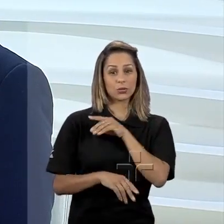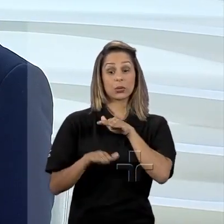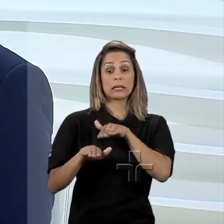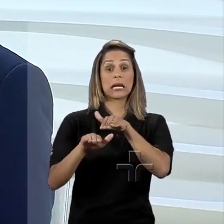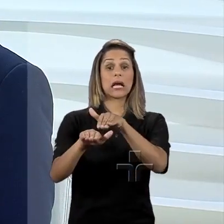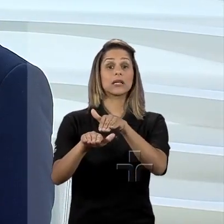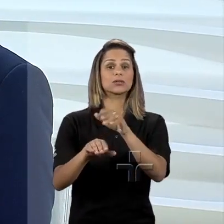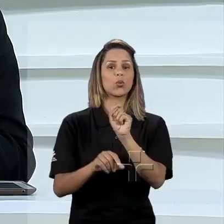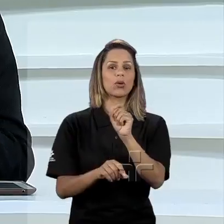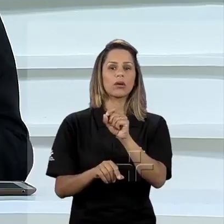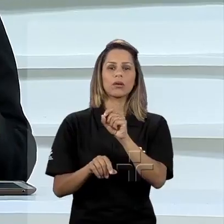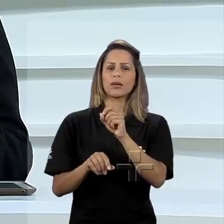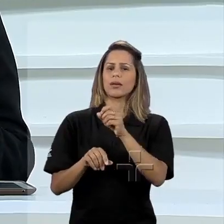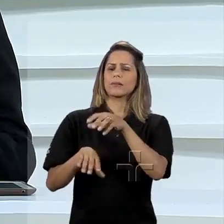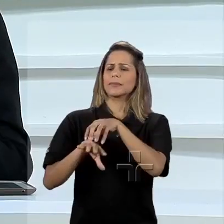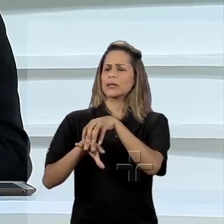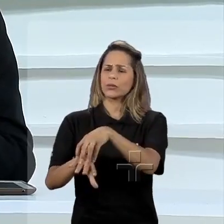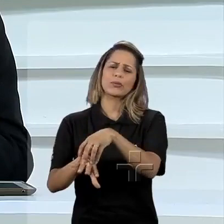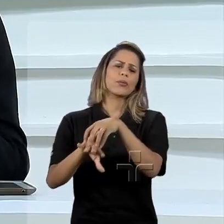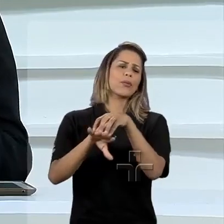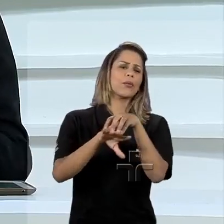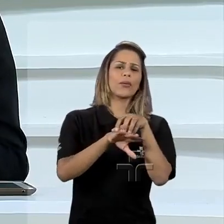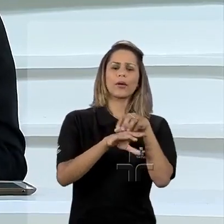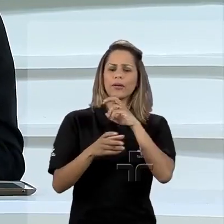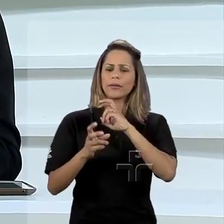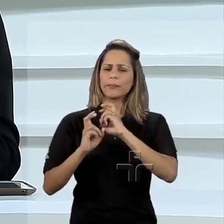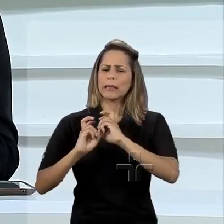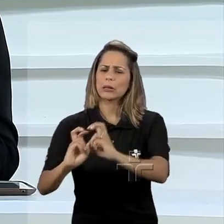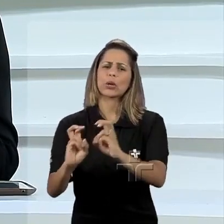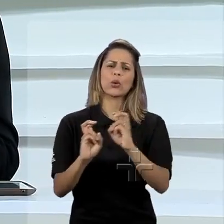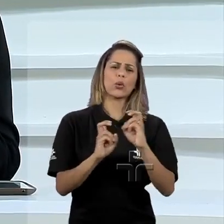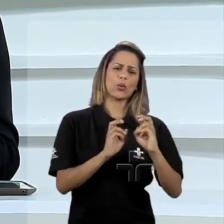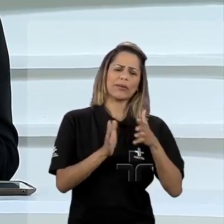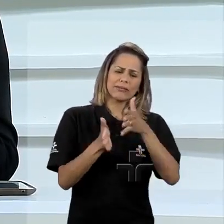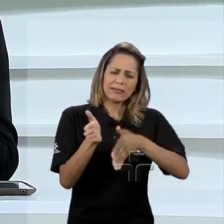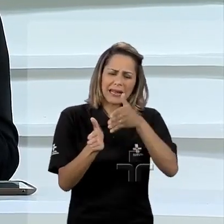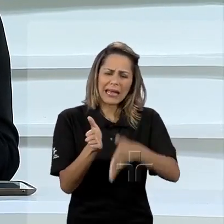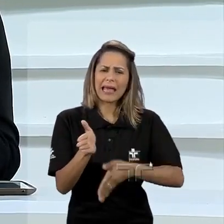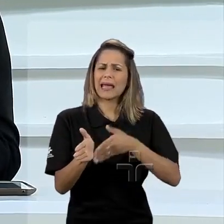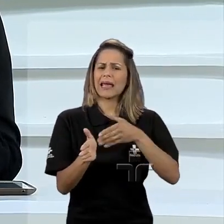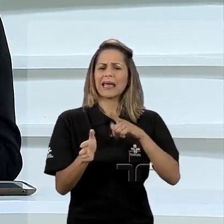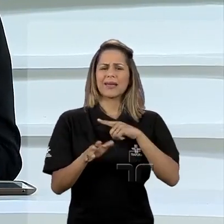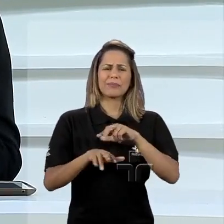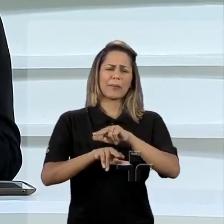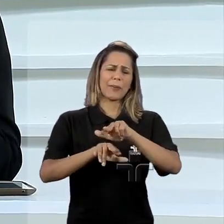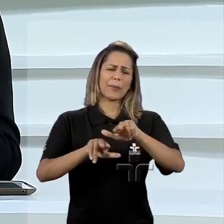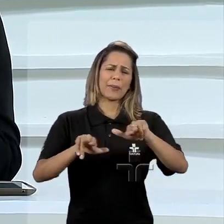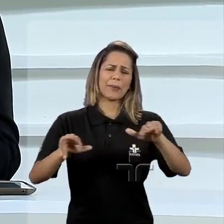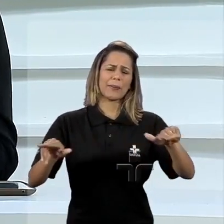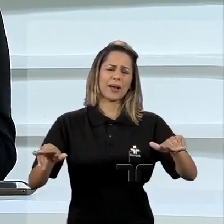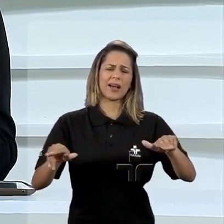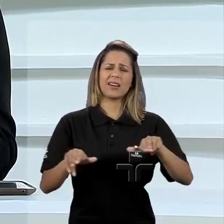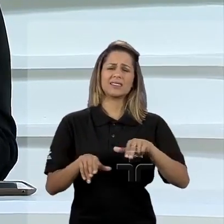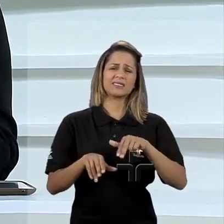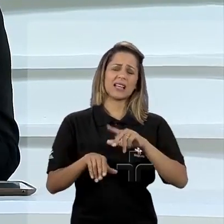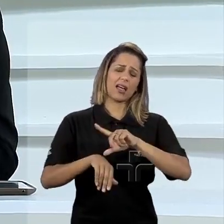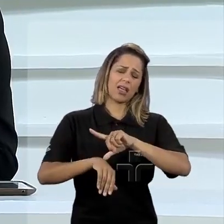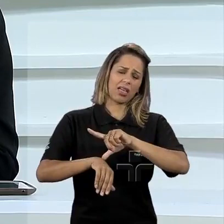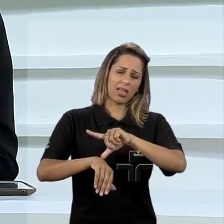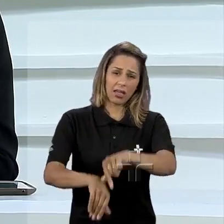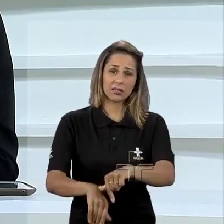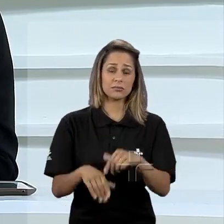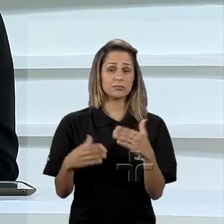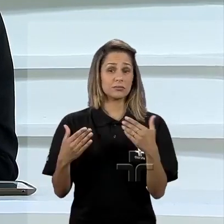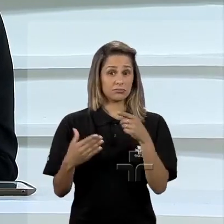atrasa, trem, carro, engarrafamento. O senhor vai ter alguma medida para melhorar